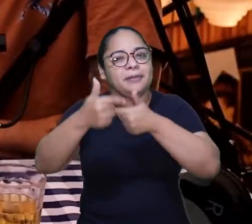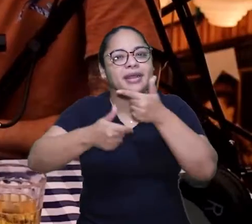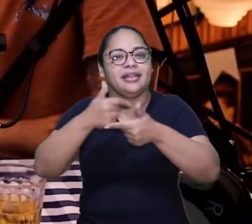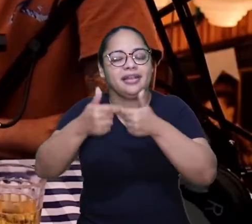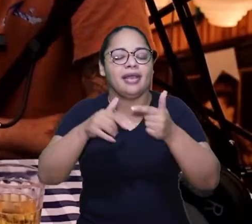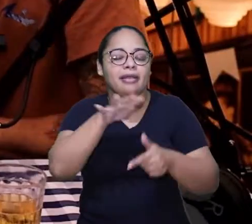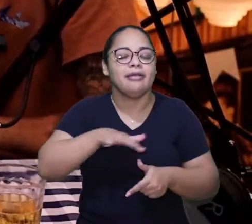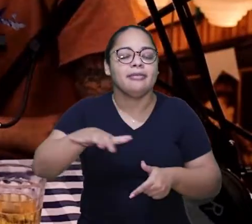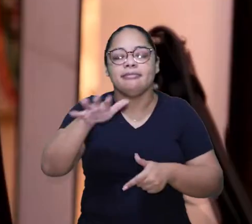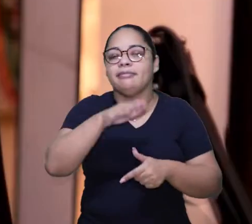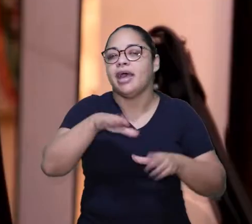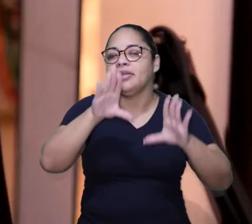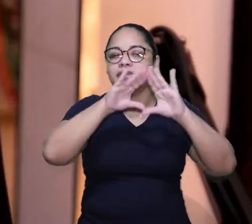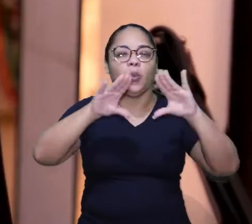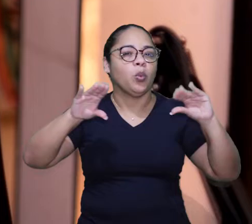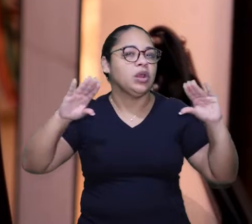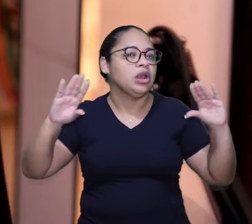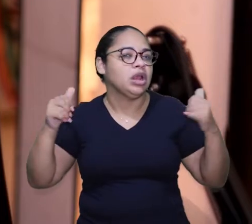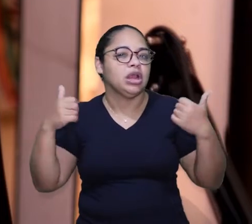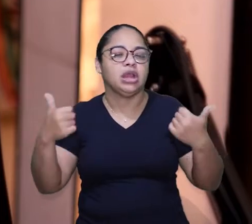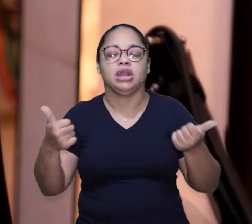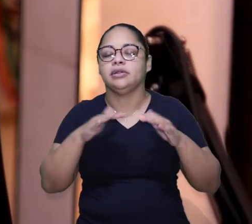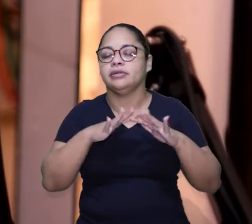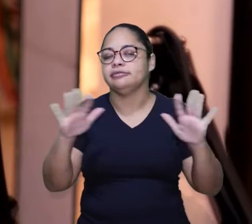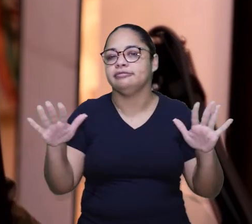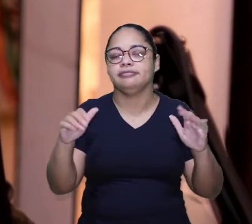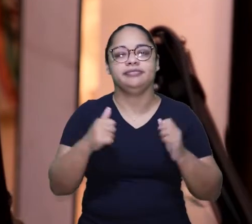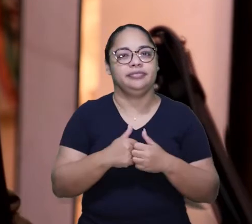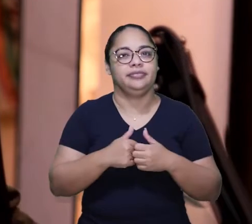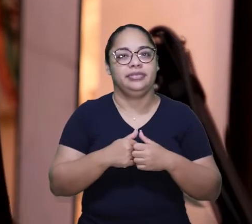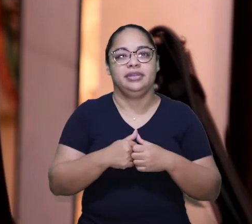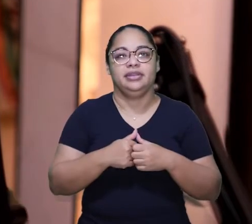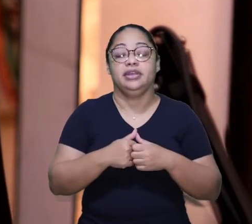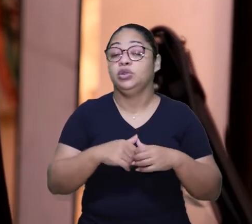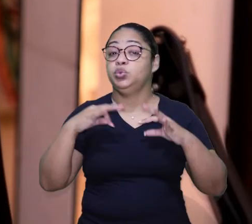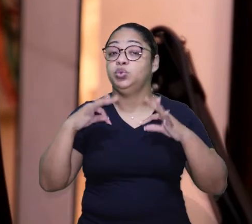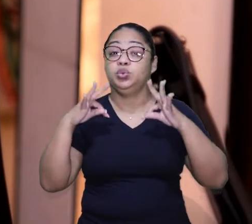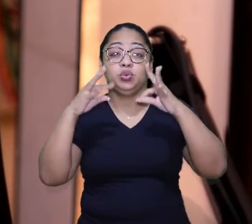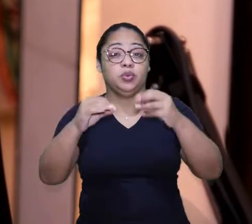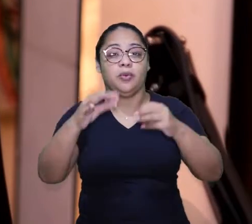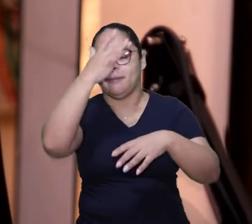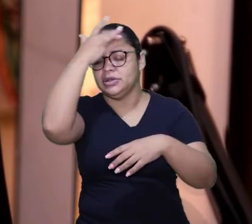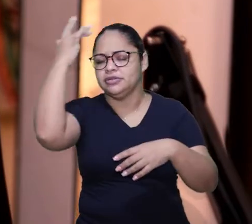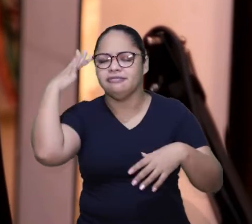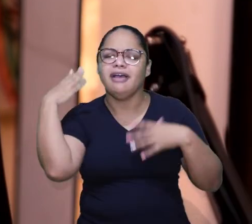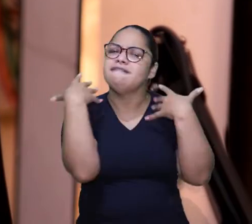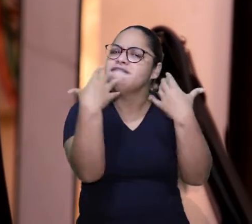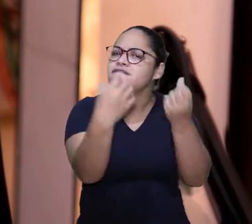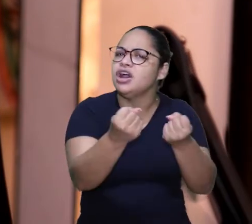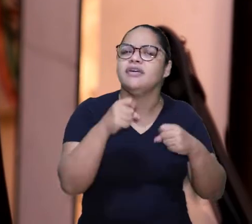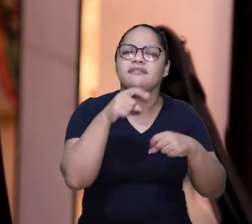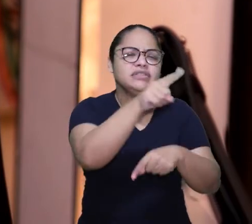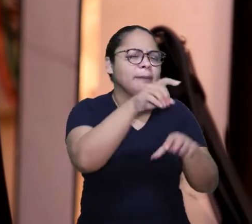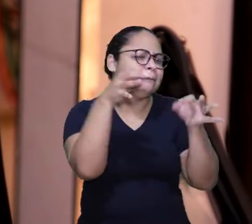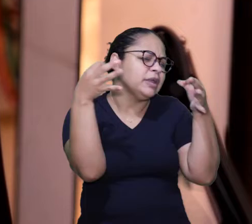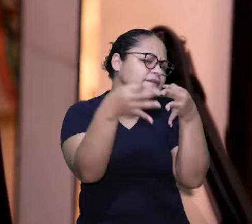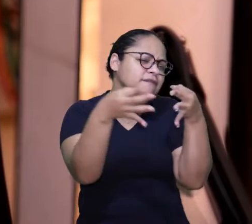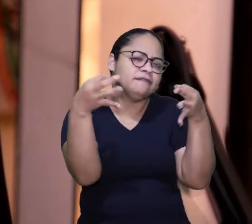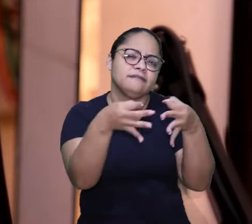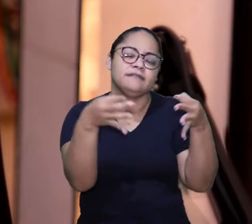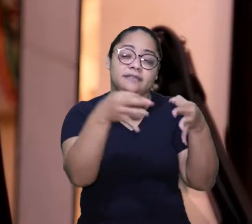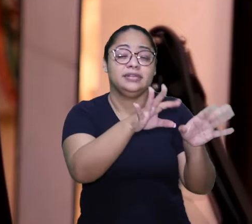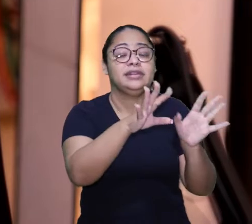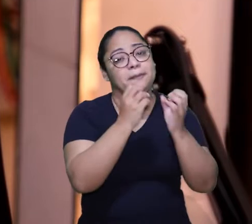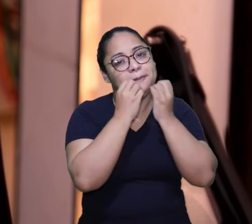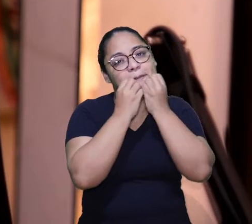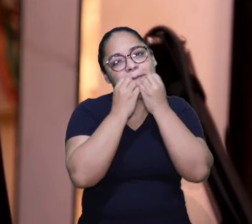conforto gostosona de conforto maravilhosa sabe toda eu vou todos patrocinadores vão chegar vão me abraçar e fala não você é perfeito Isso é muito bom